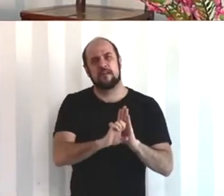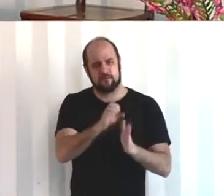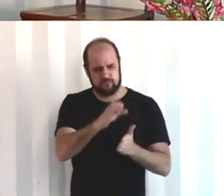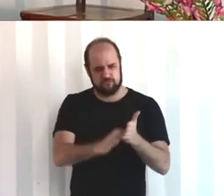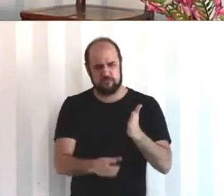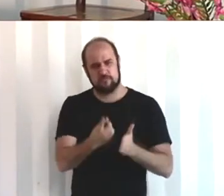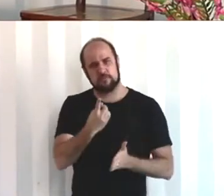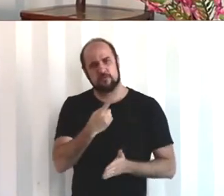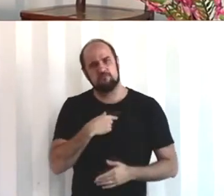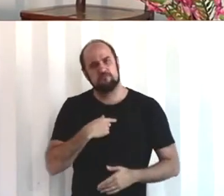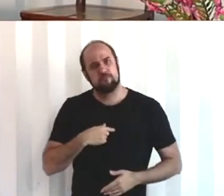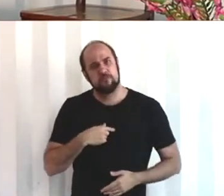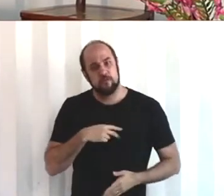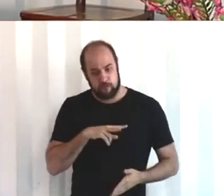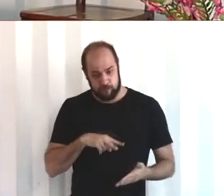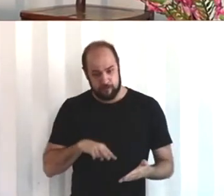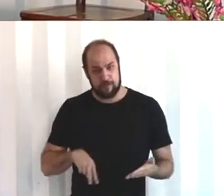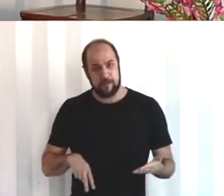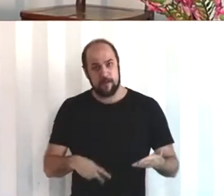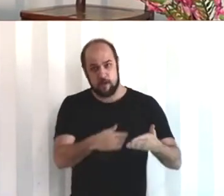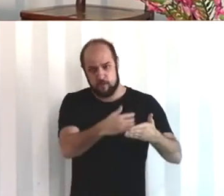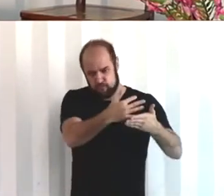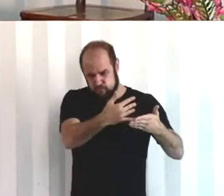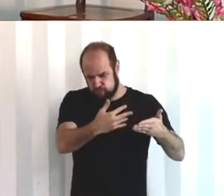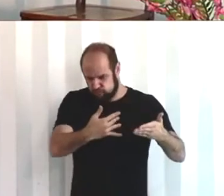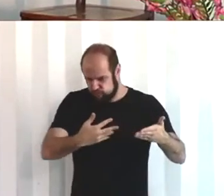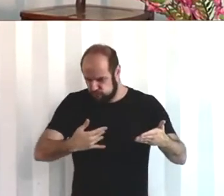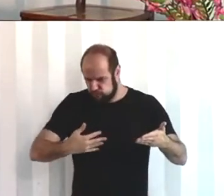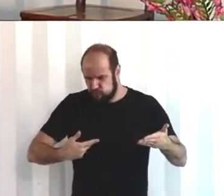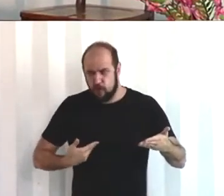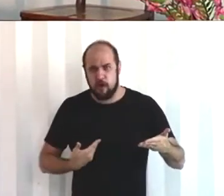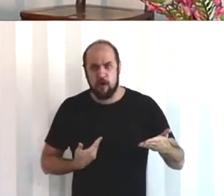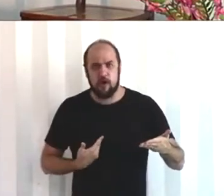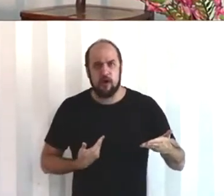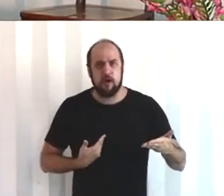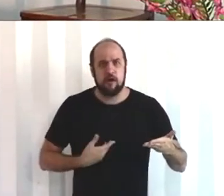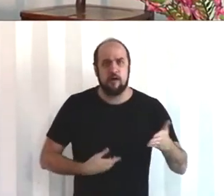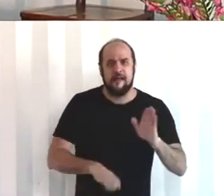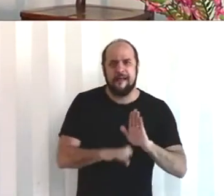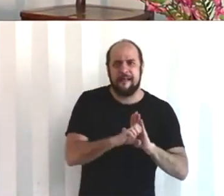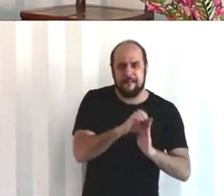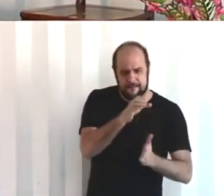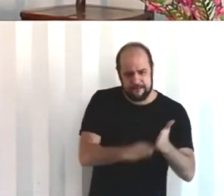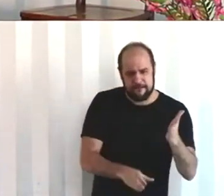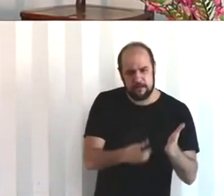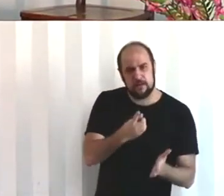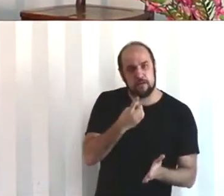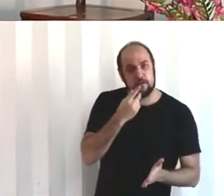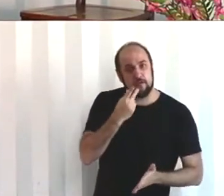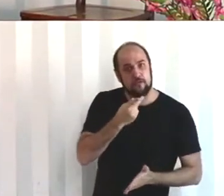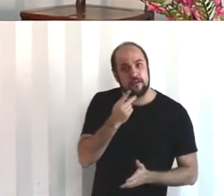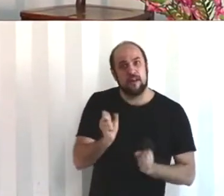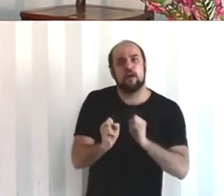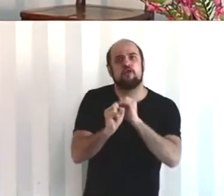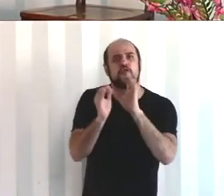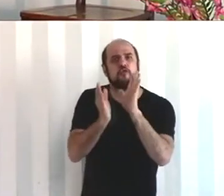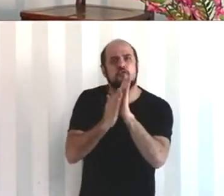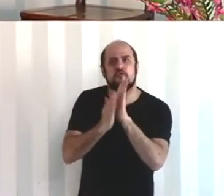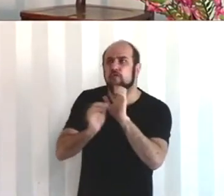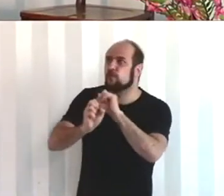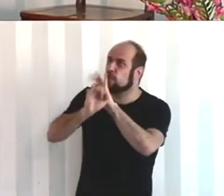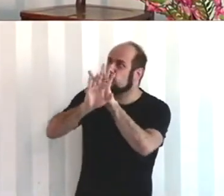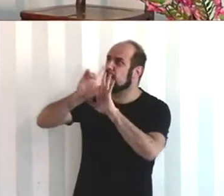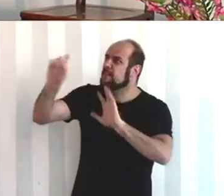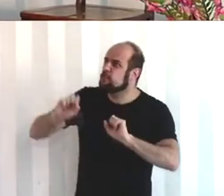impressionado. O maior parágrafo que nós temos ali, e Efésios 1, ele não cessa de falar: para o louvor da sua glória, para o louvor da